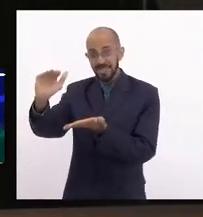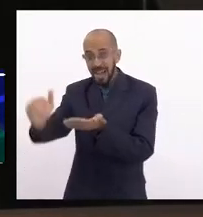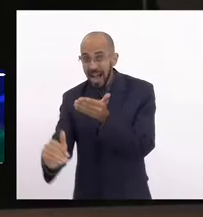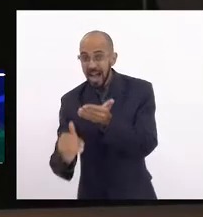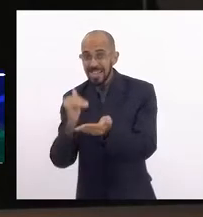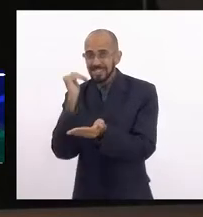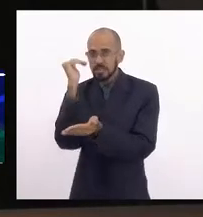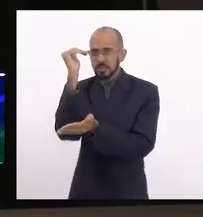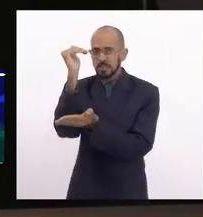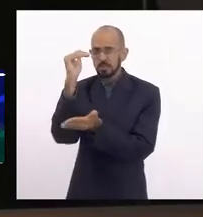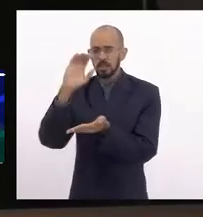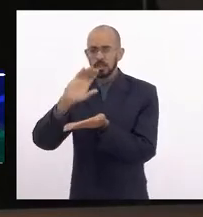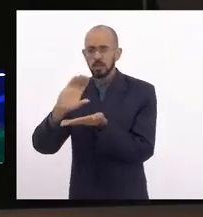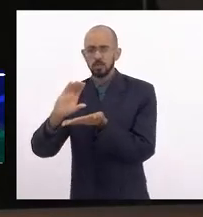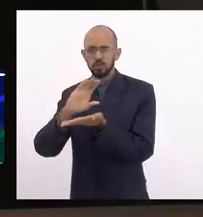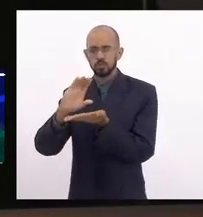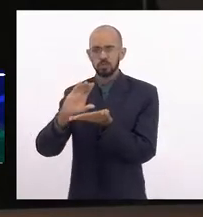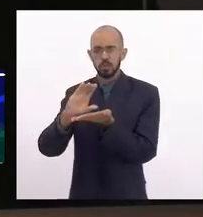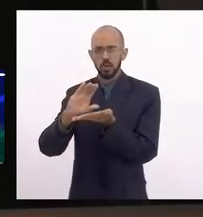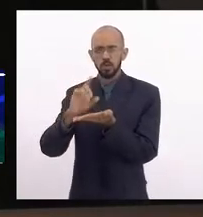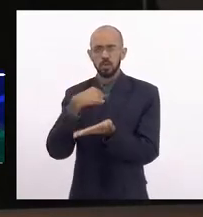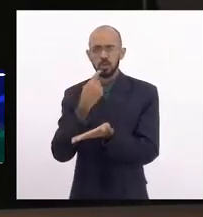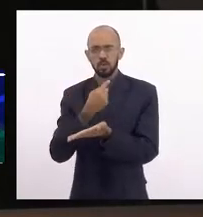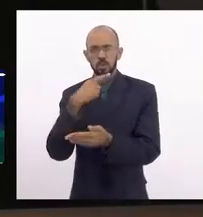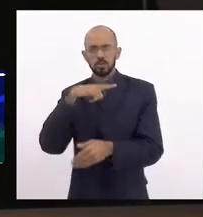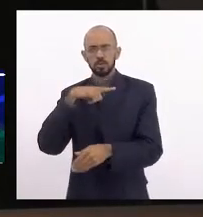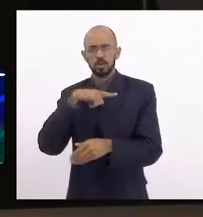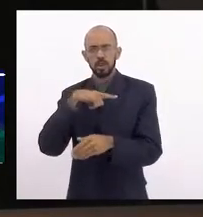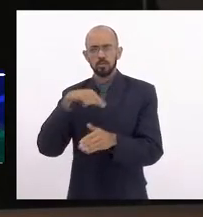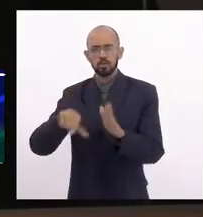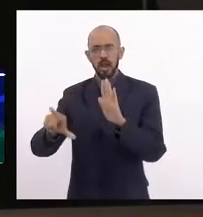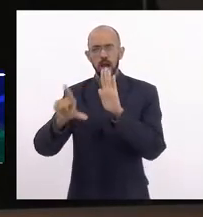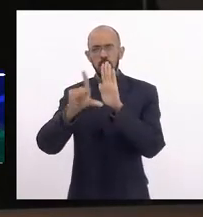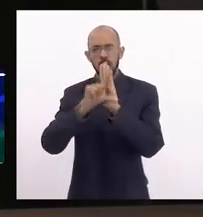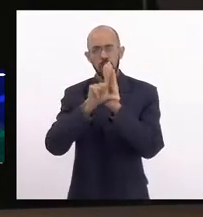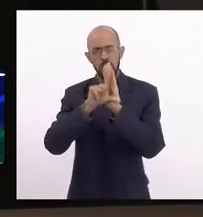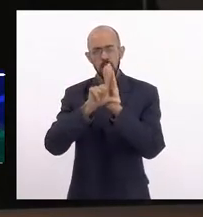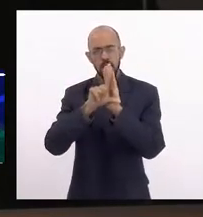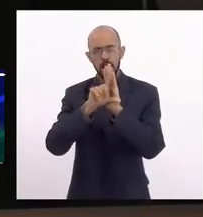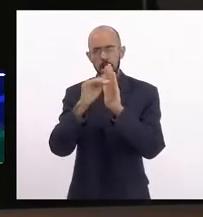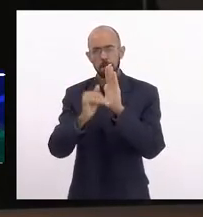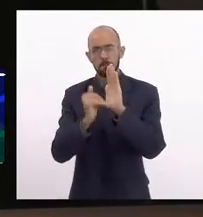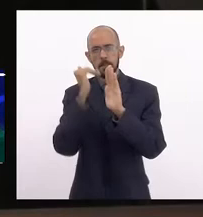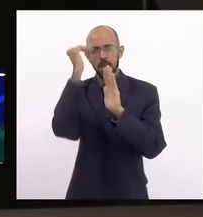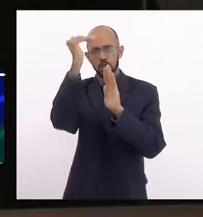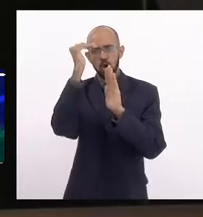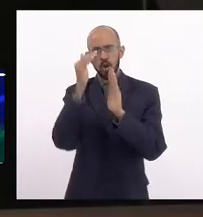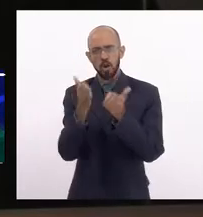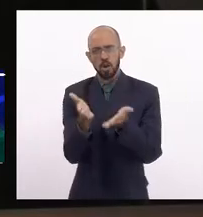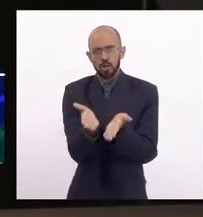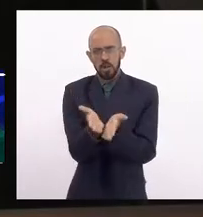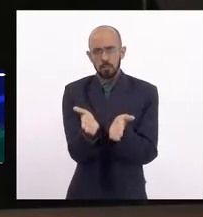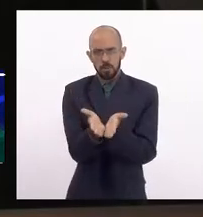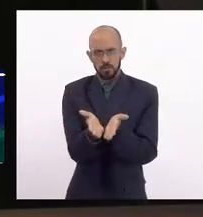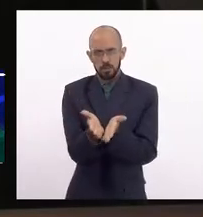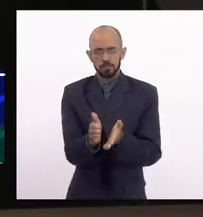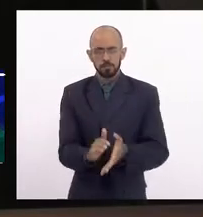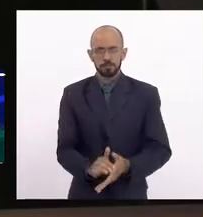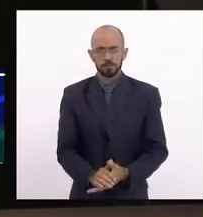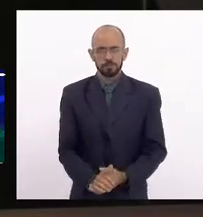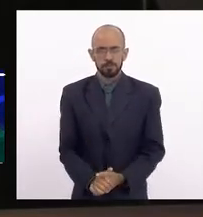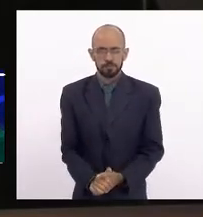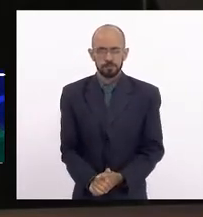da Constituição Federal nós temos a lei das leis que a Bíblia Oi